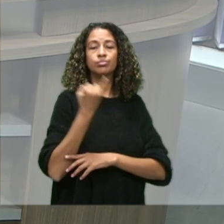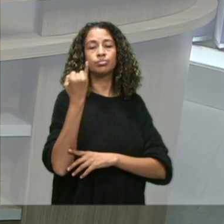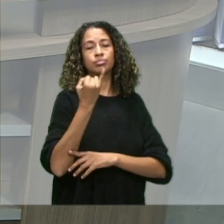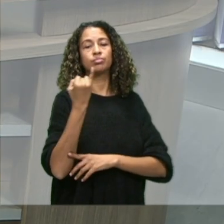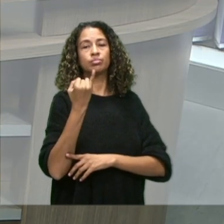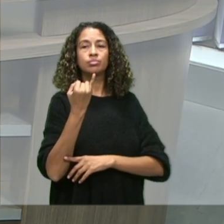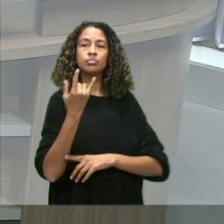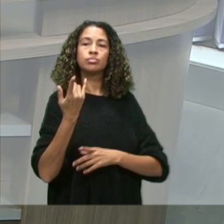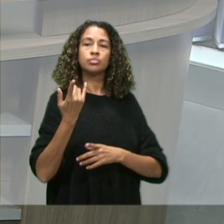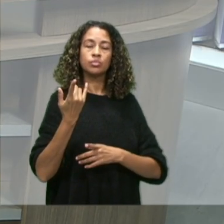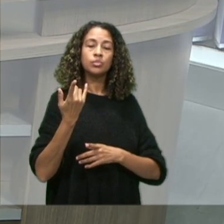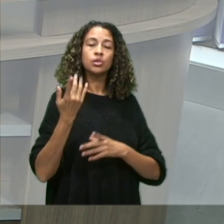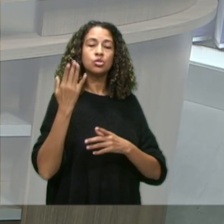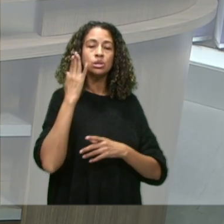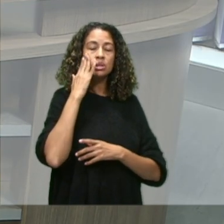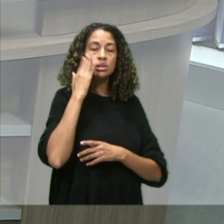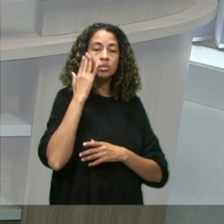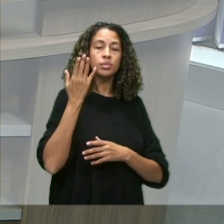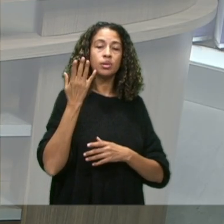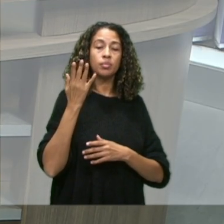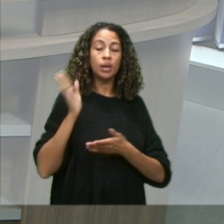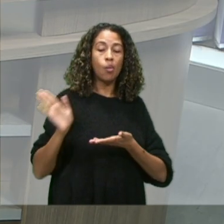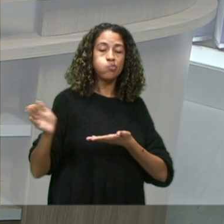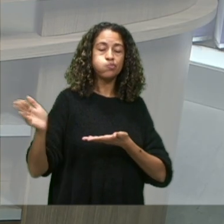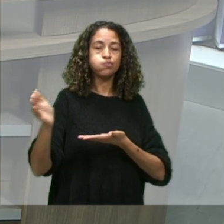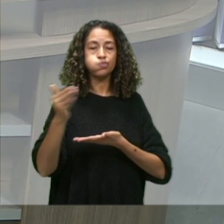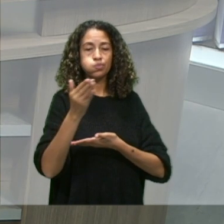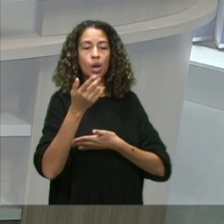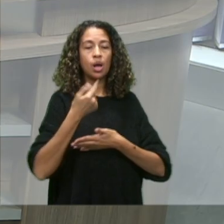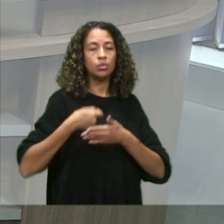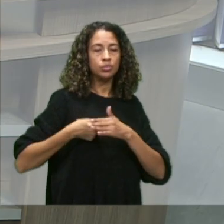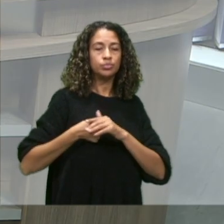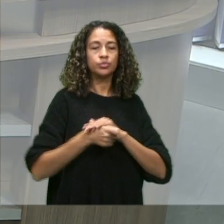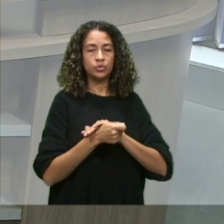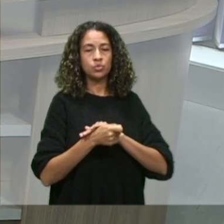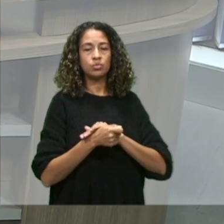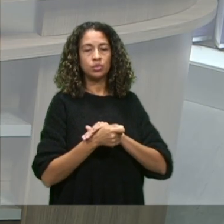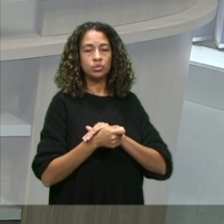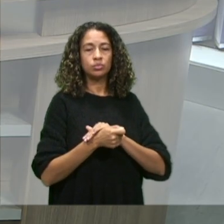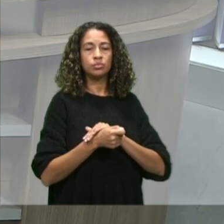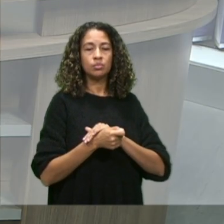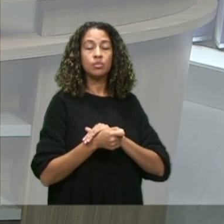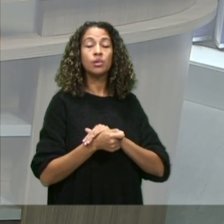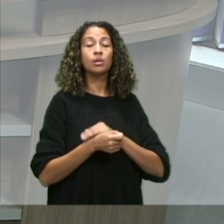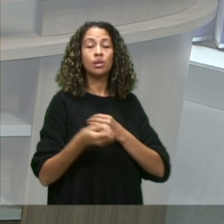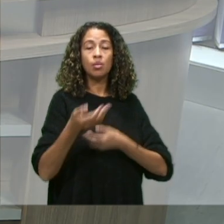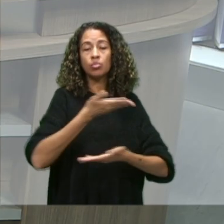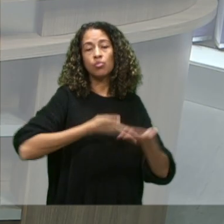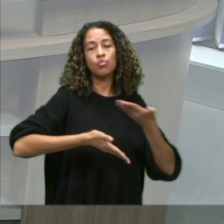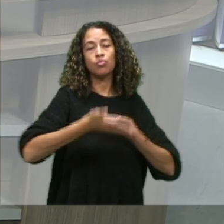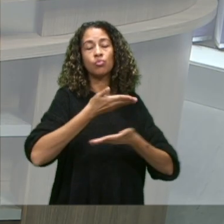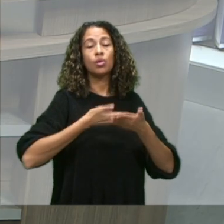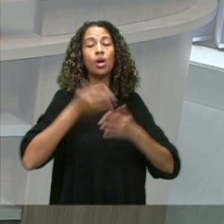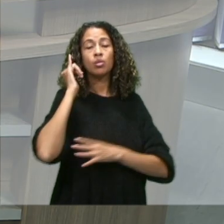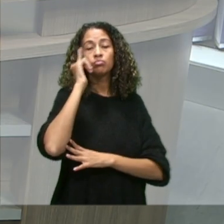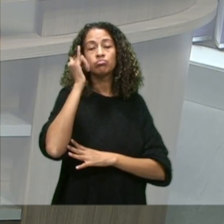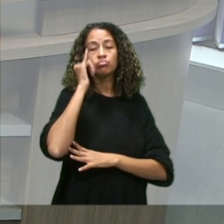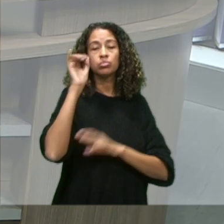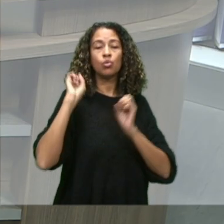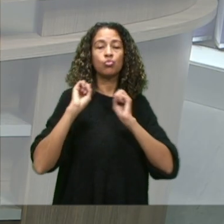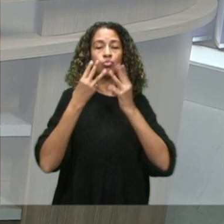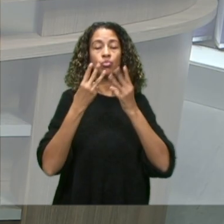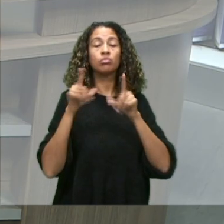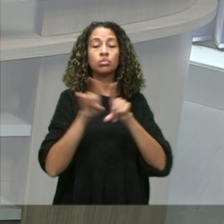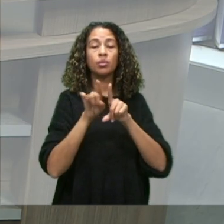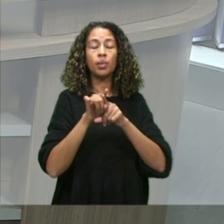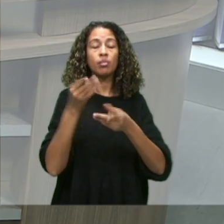as empresas para a captação de recursos. Assim. E é para a circulação de espetáculos de contação de histórias e mediação